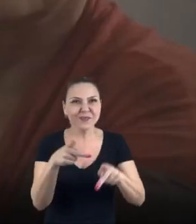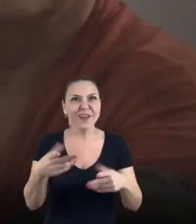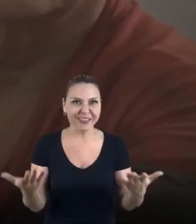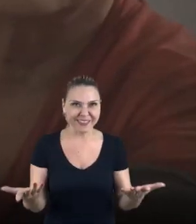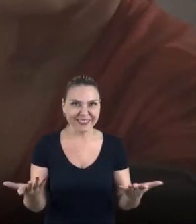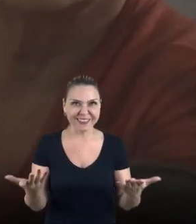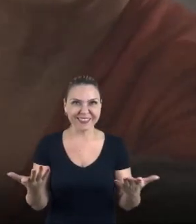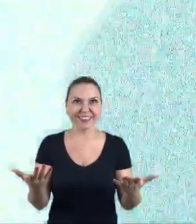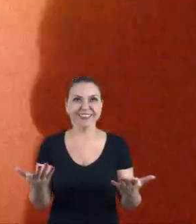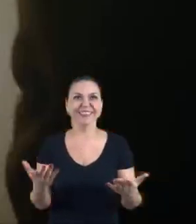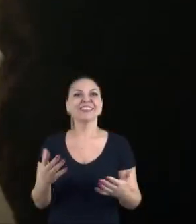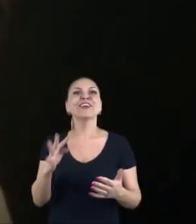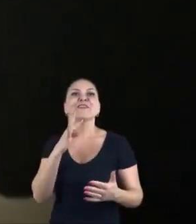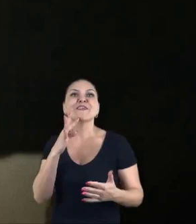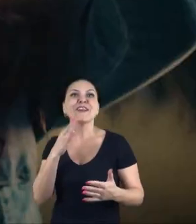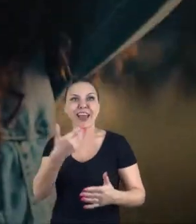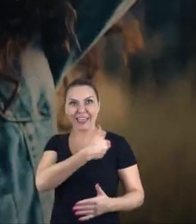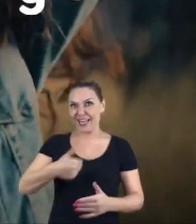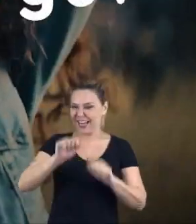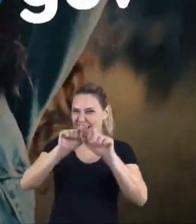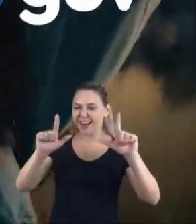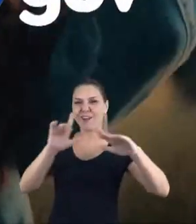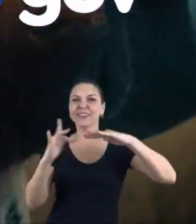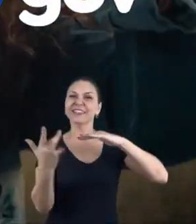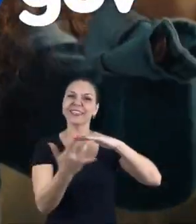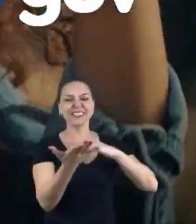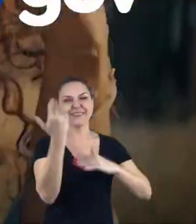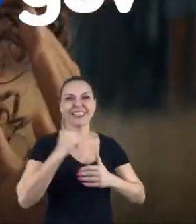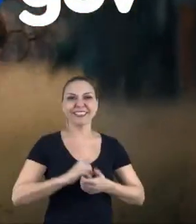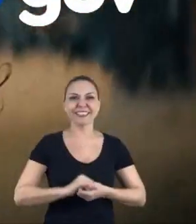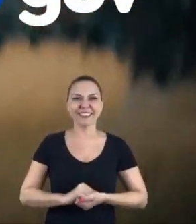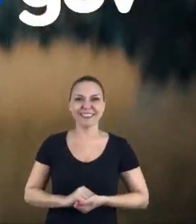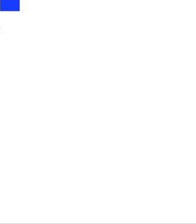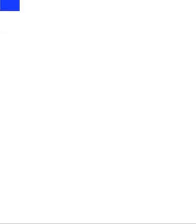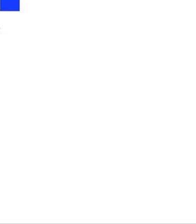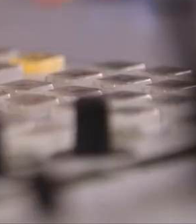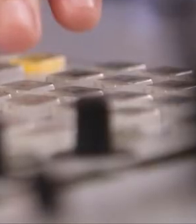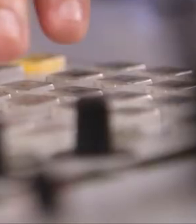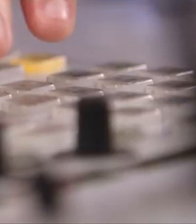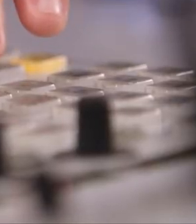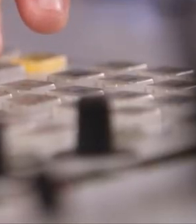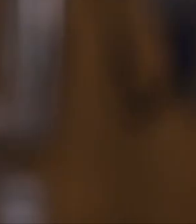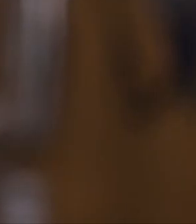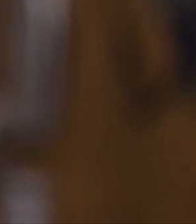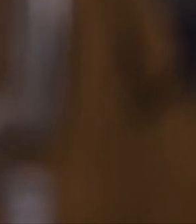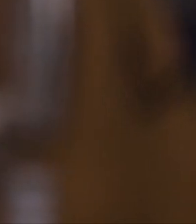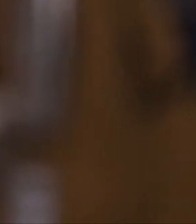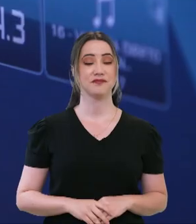segura para a nossa gente. Conheça o canal Gov nas nossas redes.